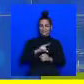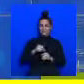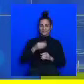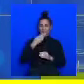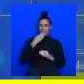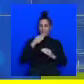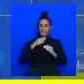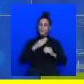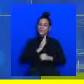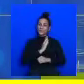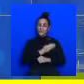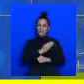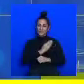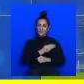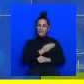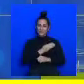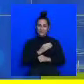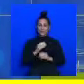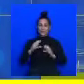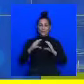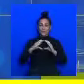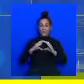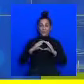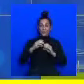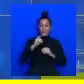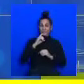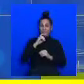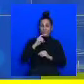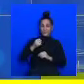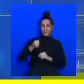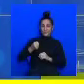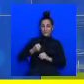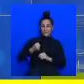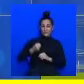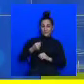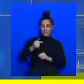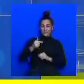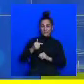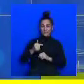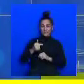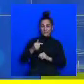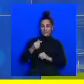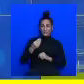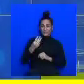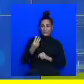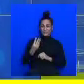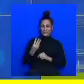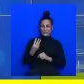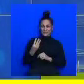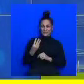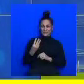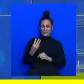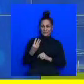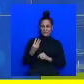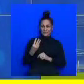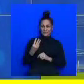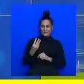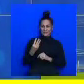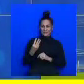Sorteio do time do coração. Bola verde, número 73.